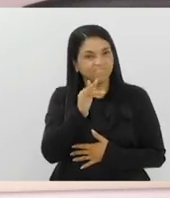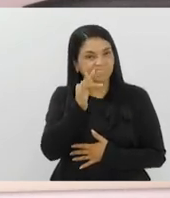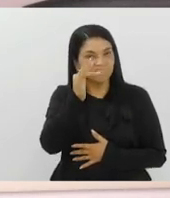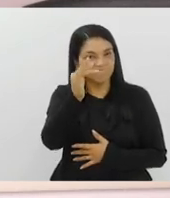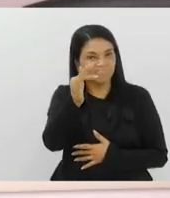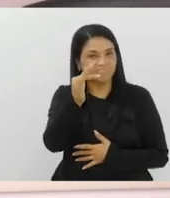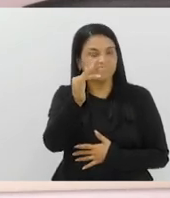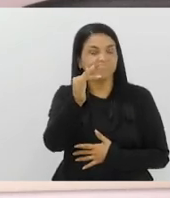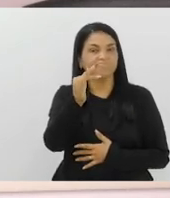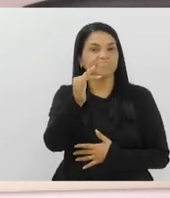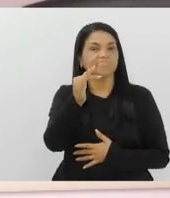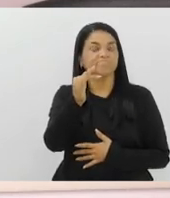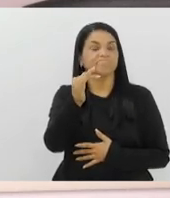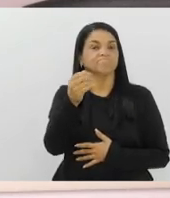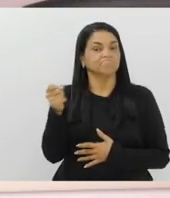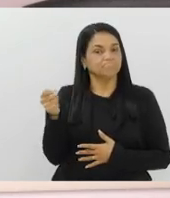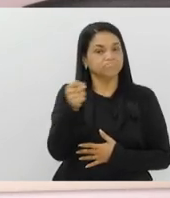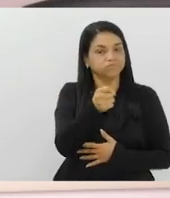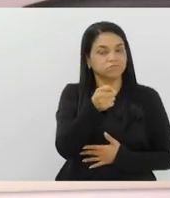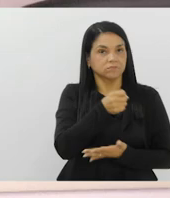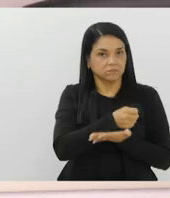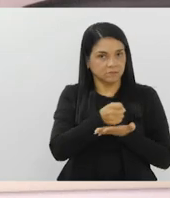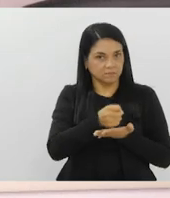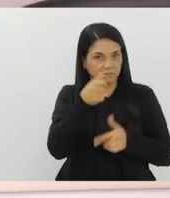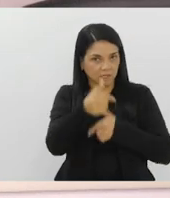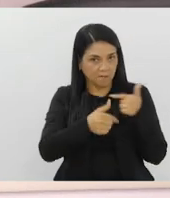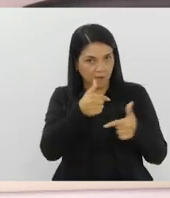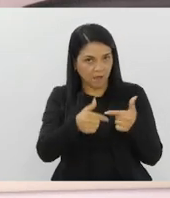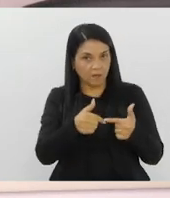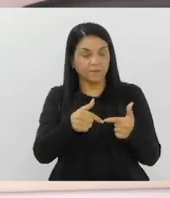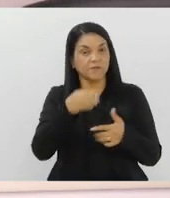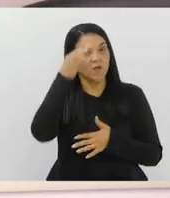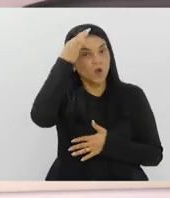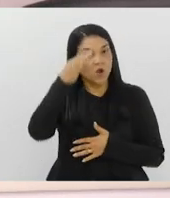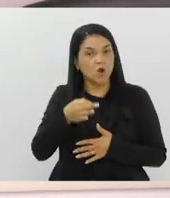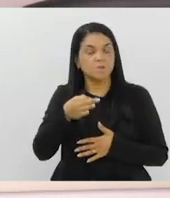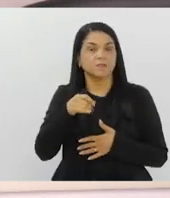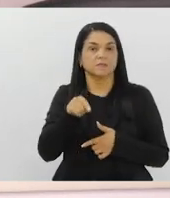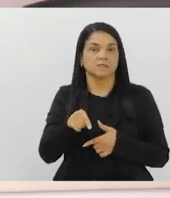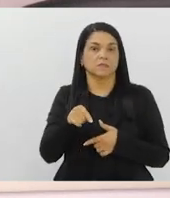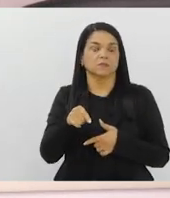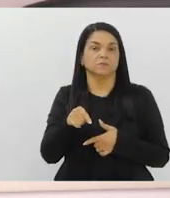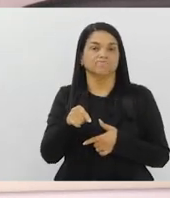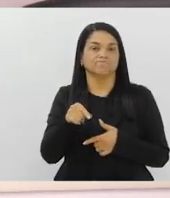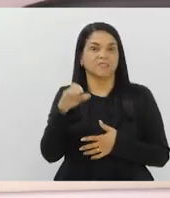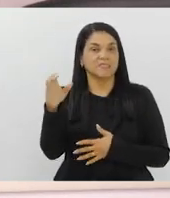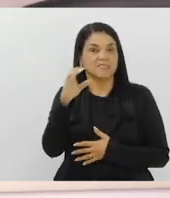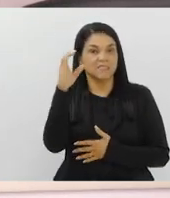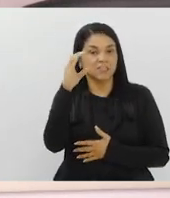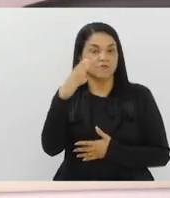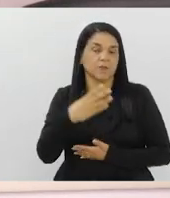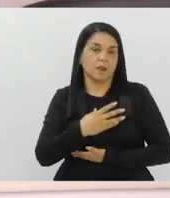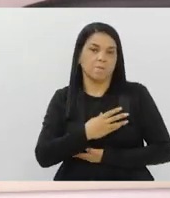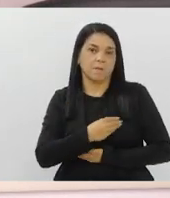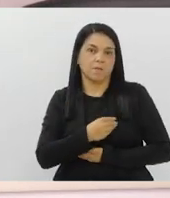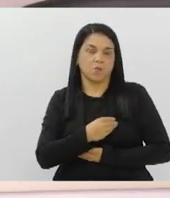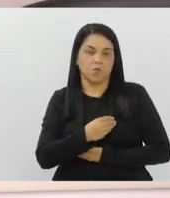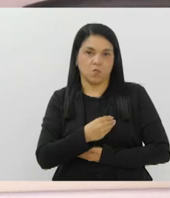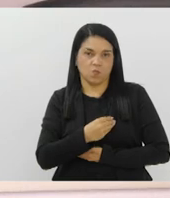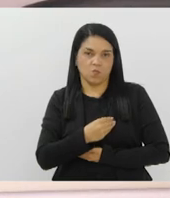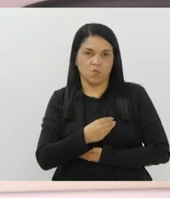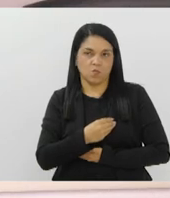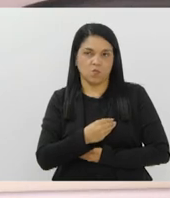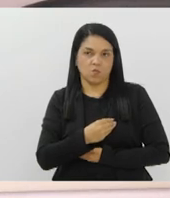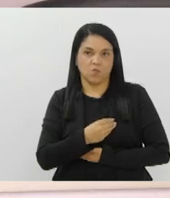alcançar melhores posições no mercado de trabalho, ela vai ter uma compreensão melhor científica porque ela foi aleitada. E